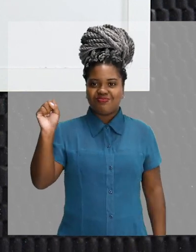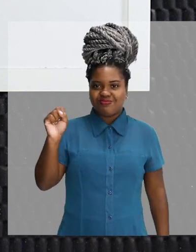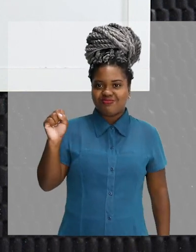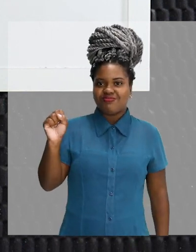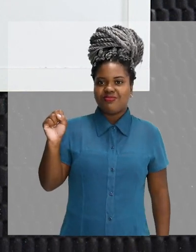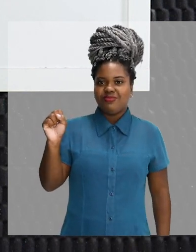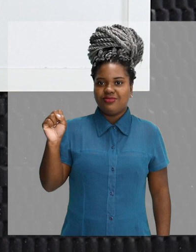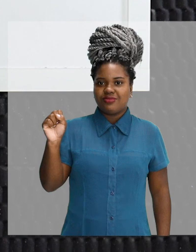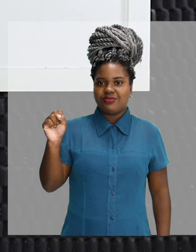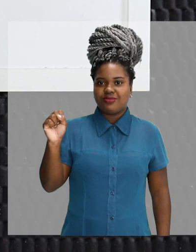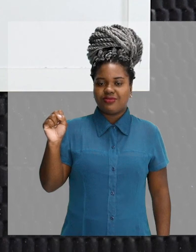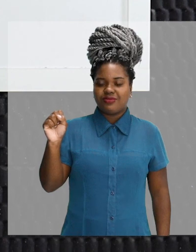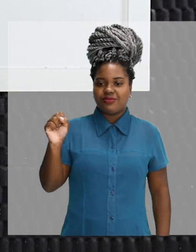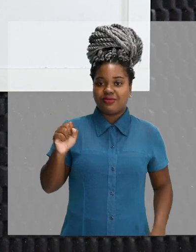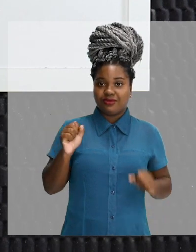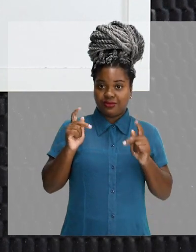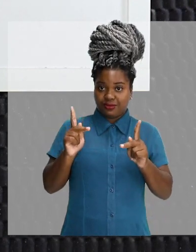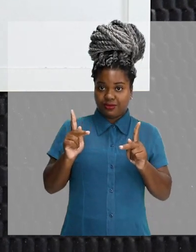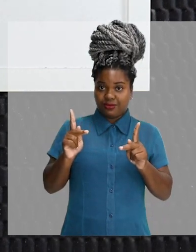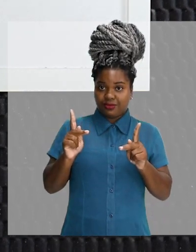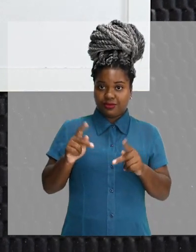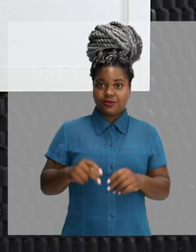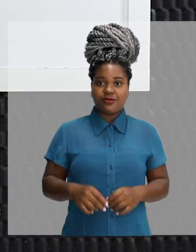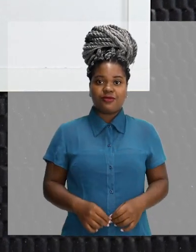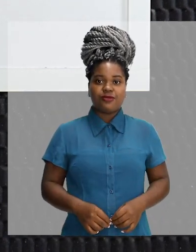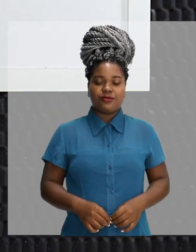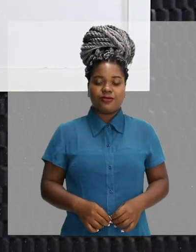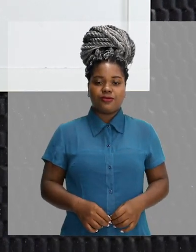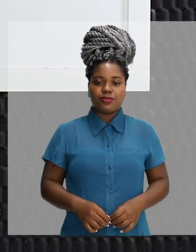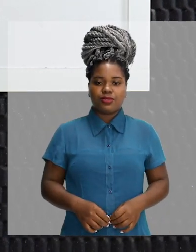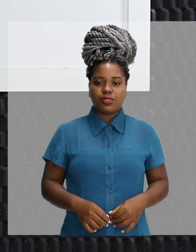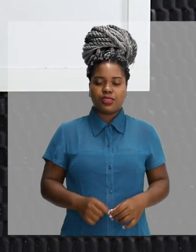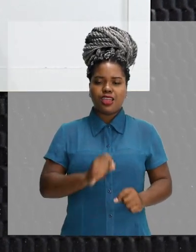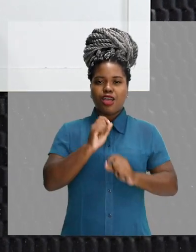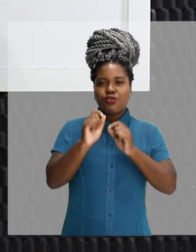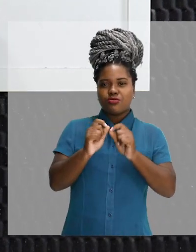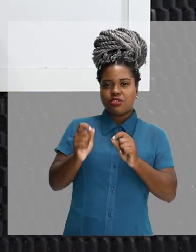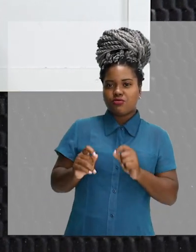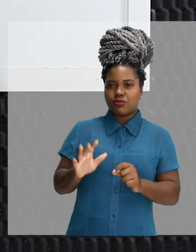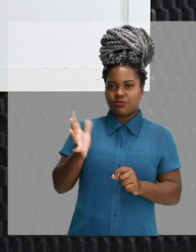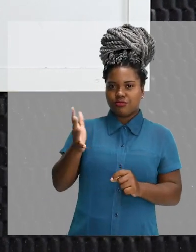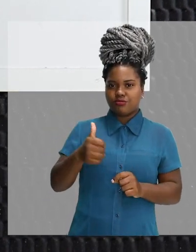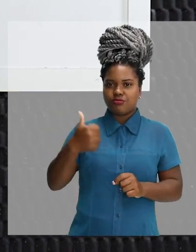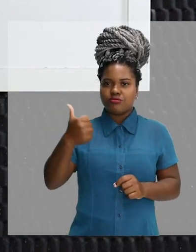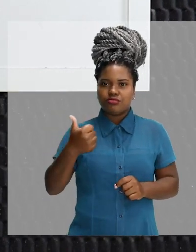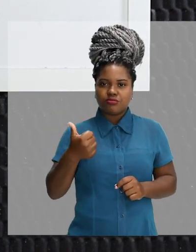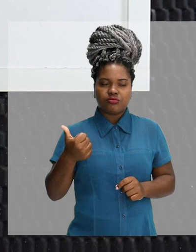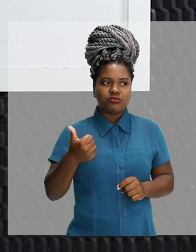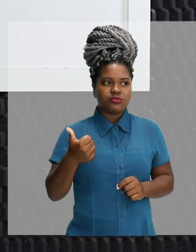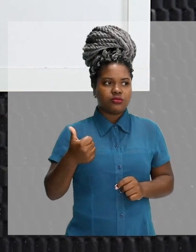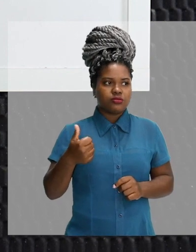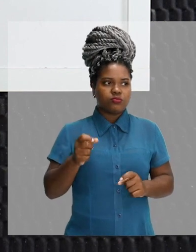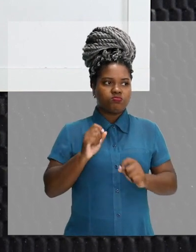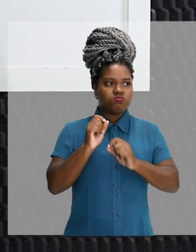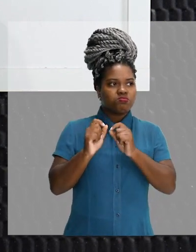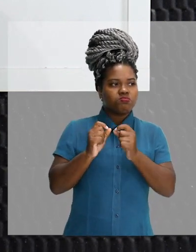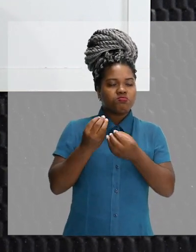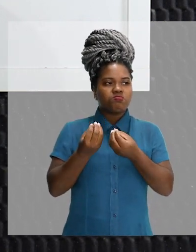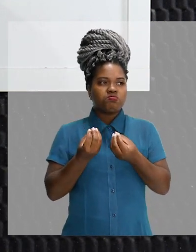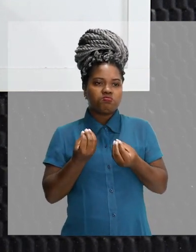de 10 segundos. Ok? Então a primeira coisa que nós vamos fazer é